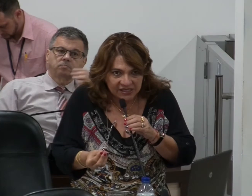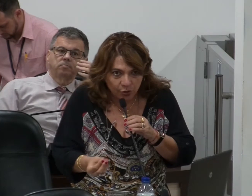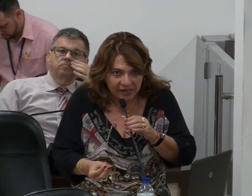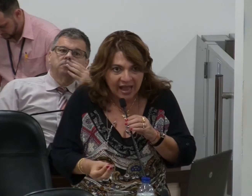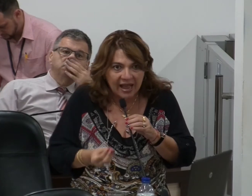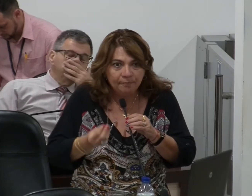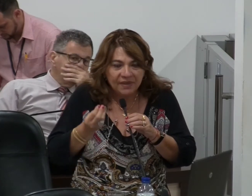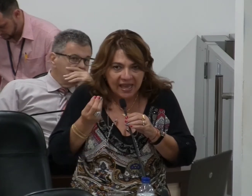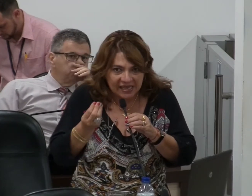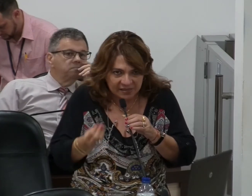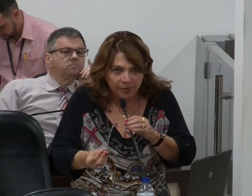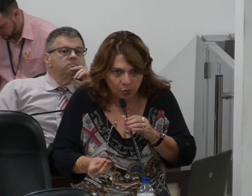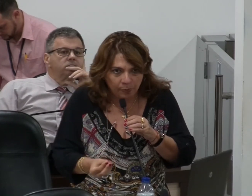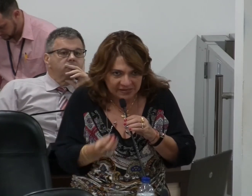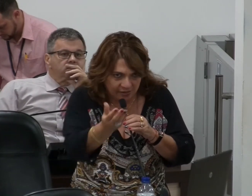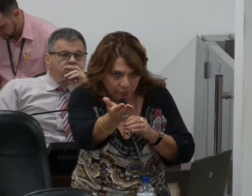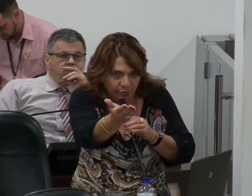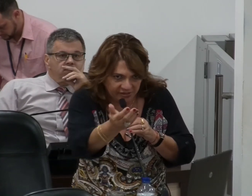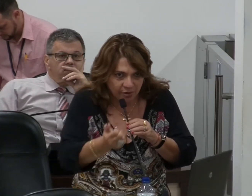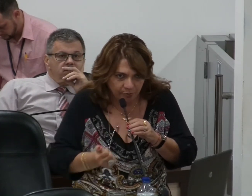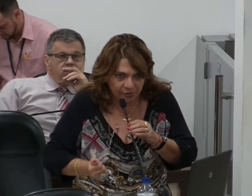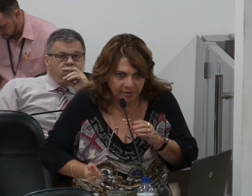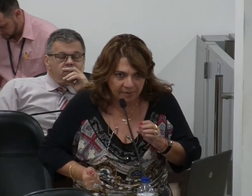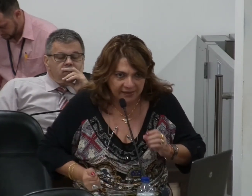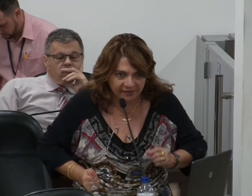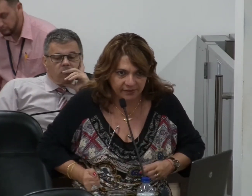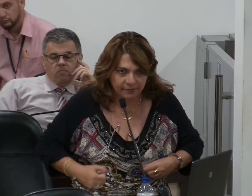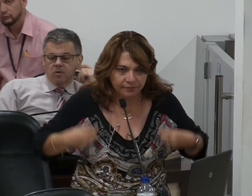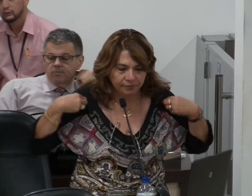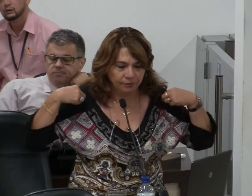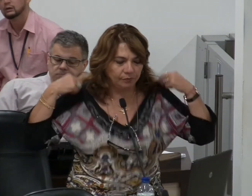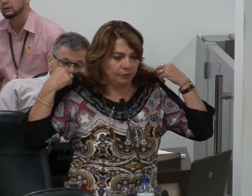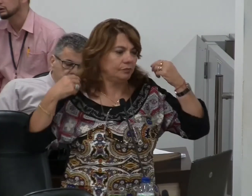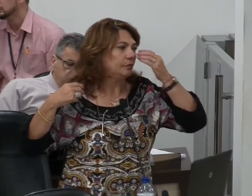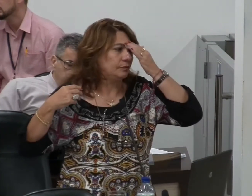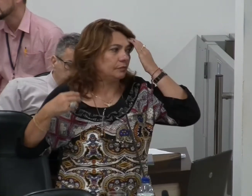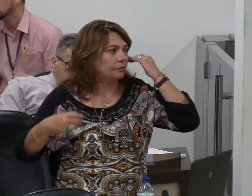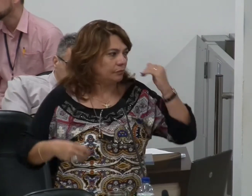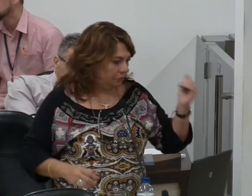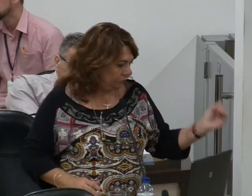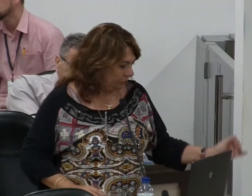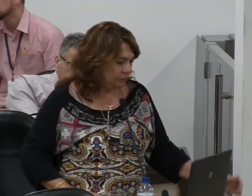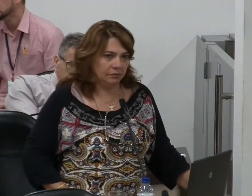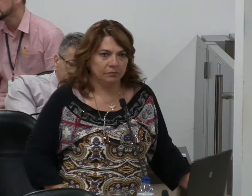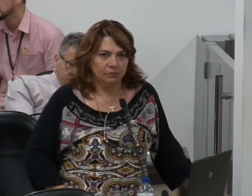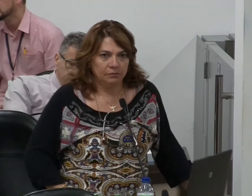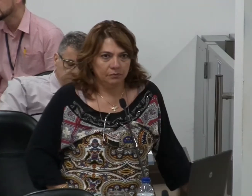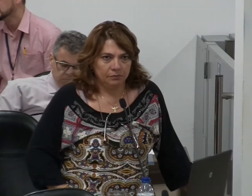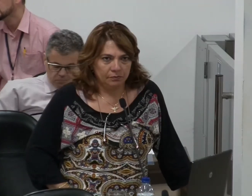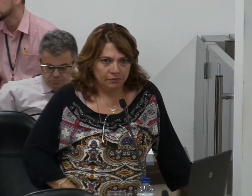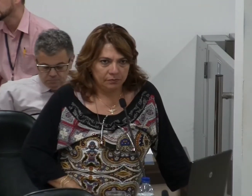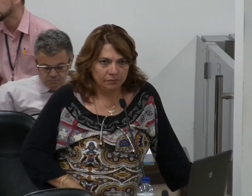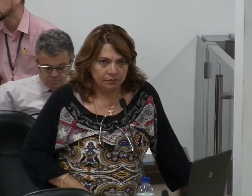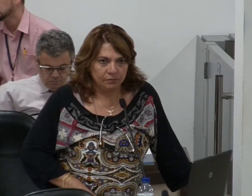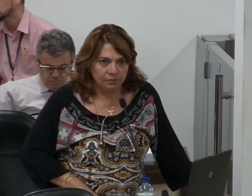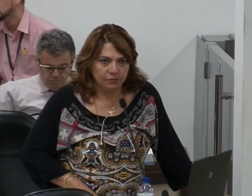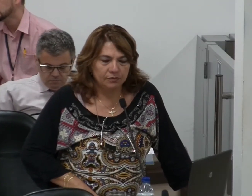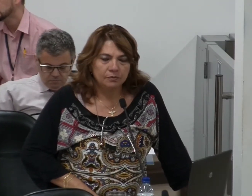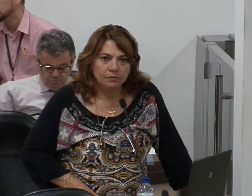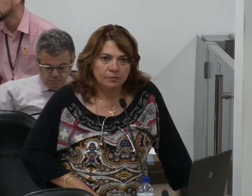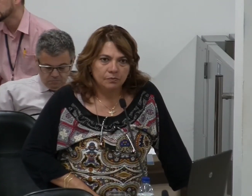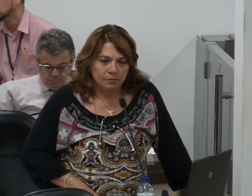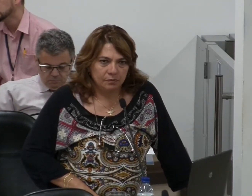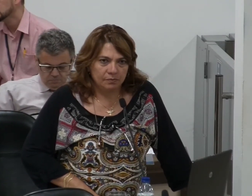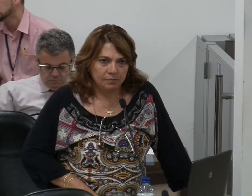ter esse olhar, essa preocupação. Pois não, pode uma parte. Uma parte. Muito obrigada, doutora Mayra, pela